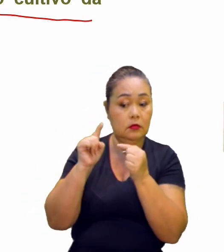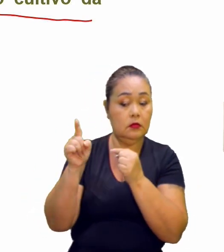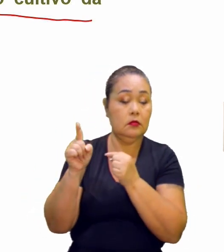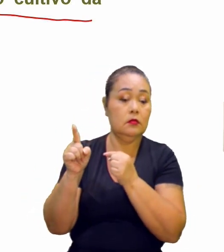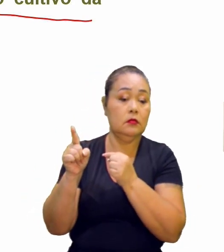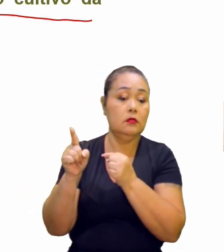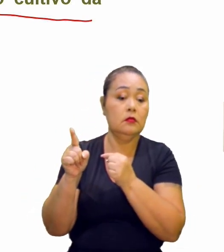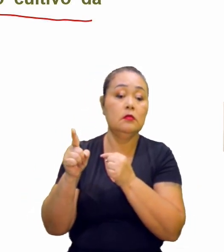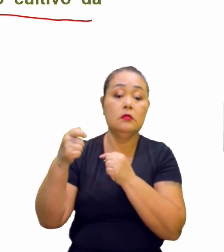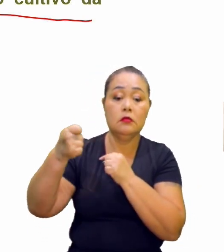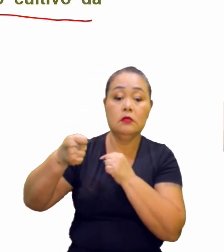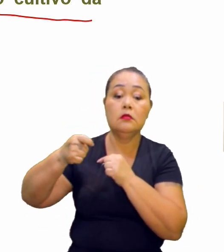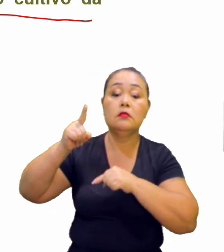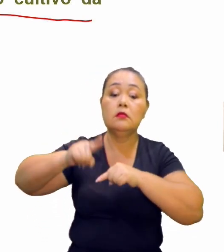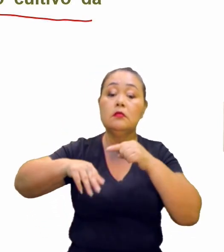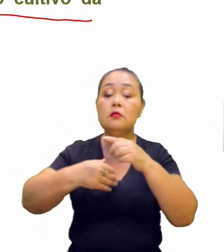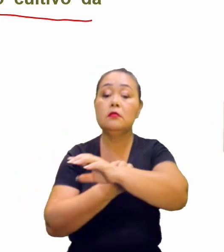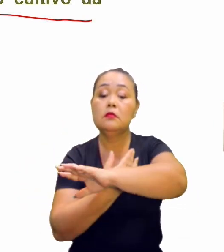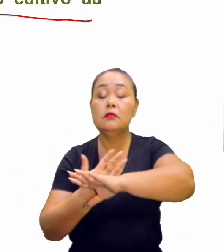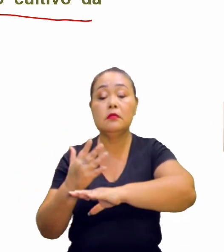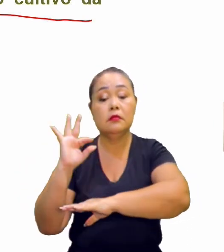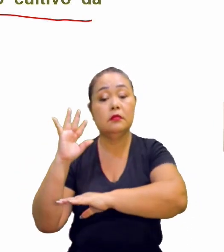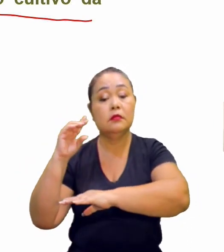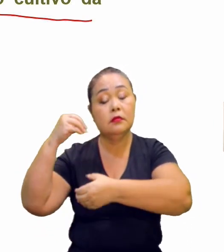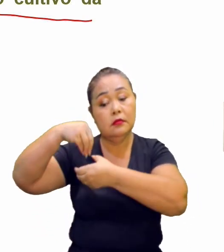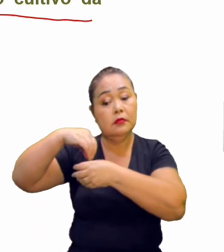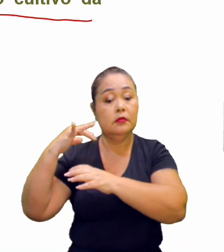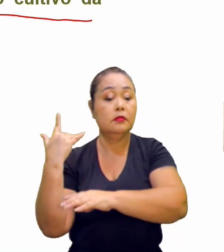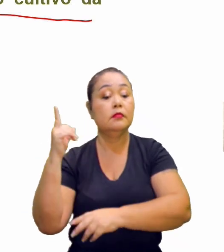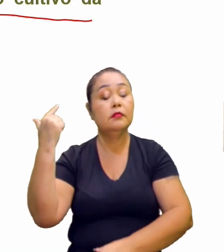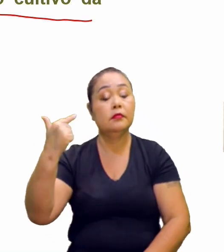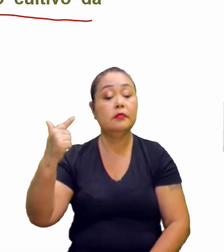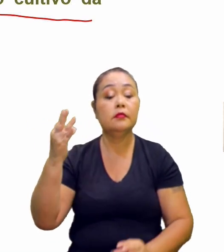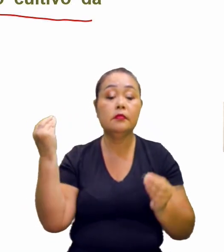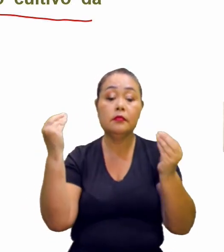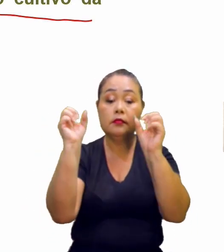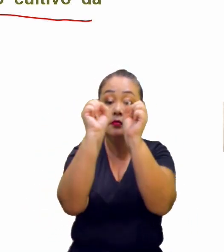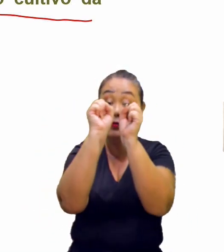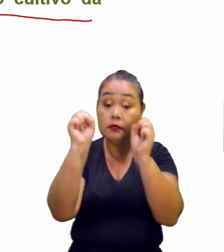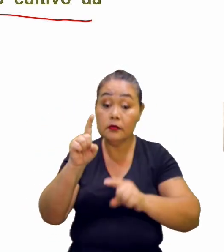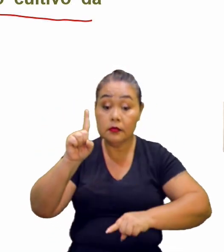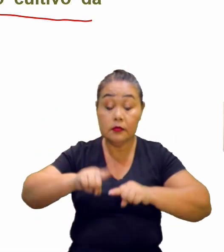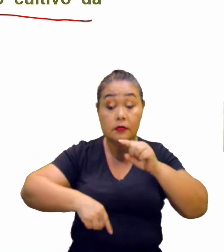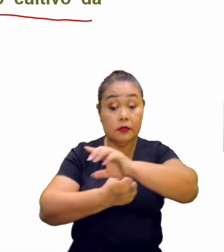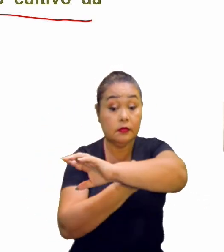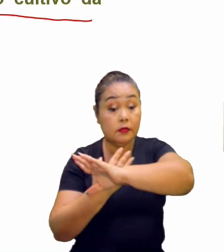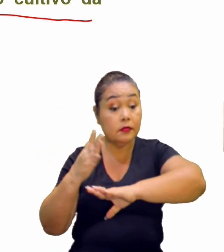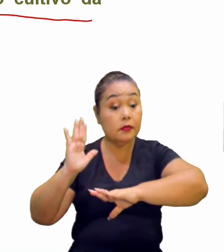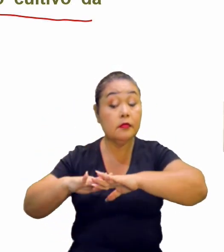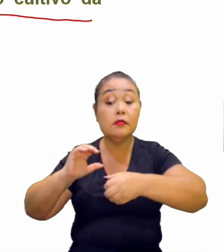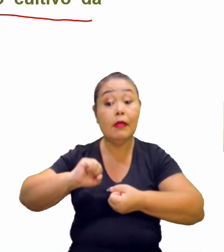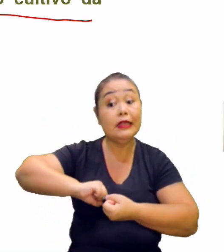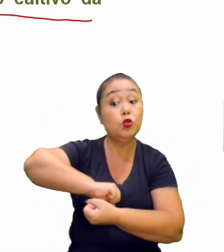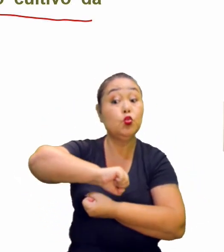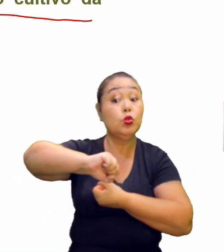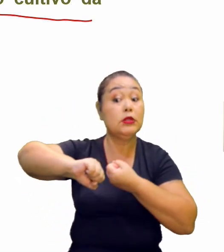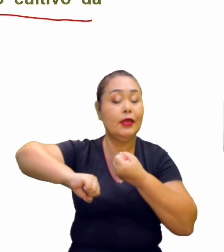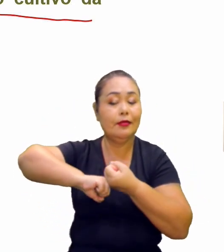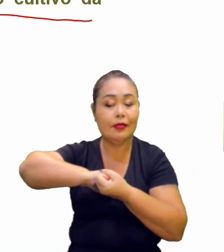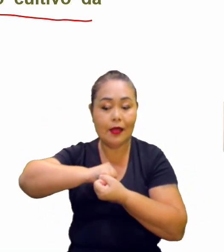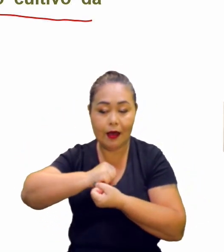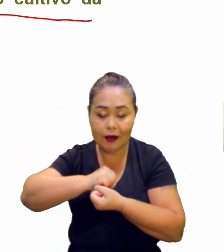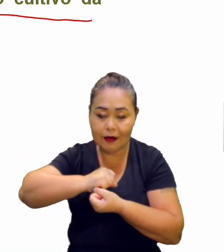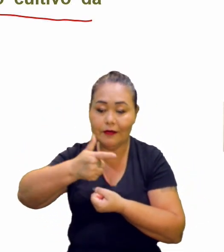né, simplificação dos mecanismos ecológicos. O segundo, formar sistemas produtivos ecológicos mais sustentáveis,